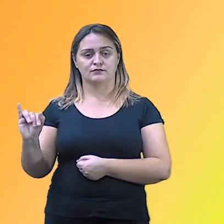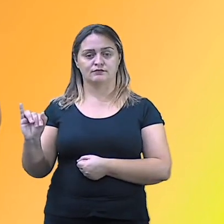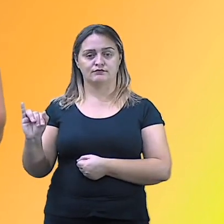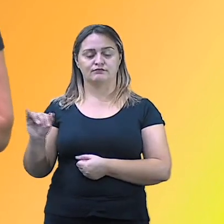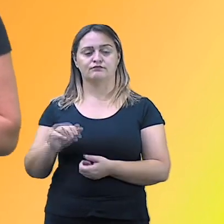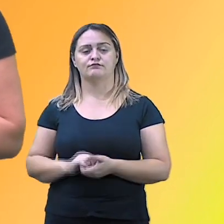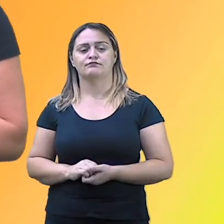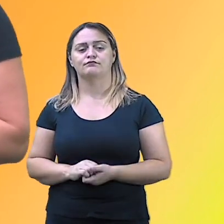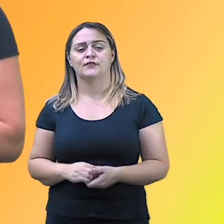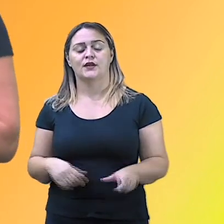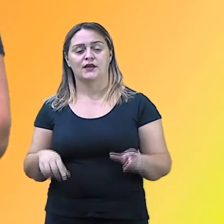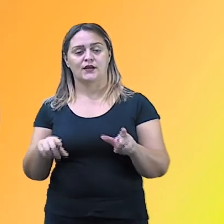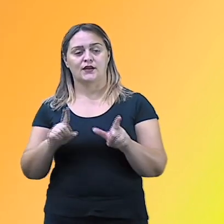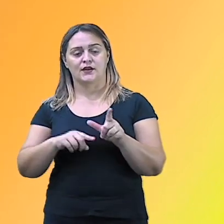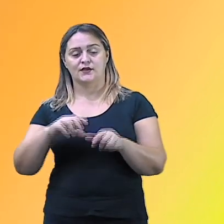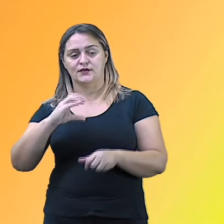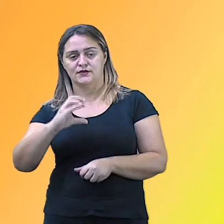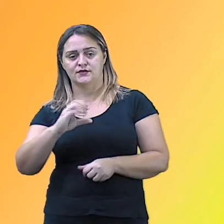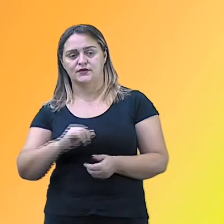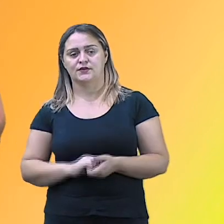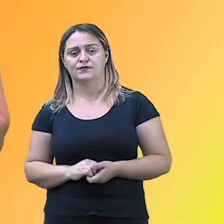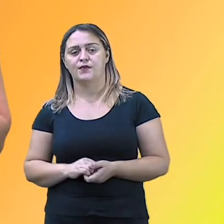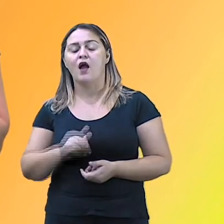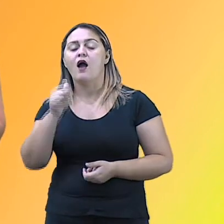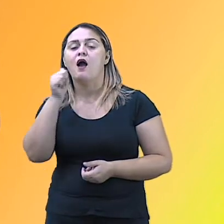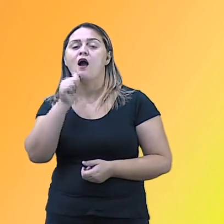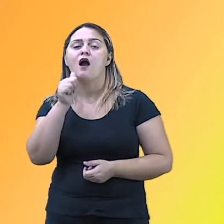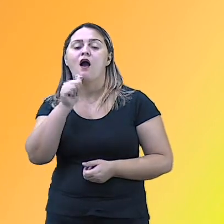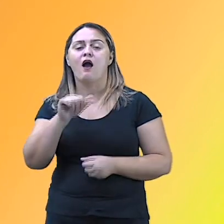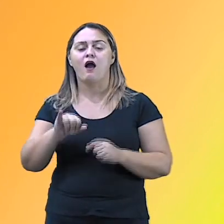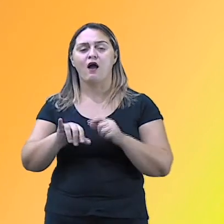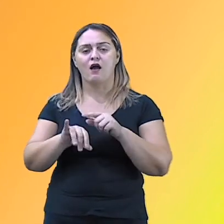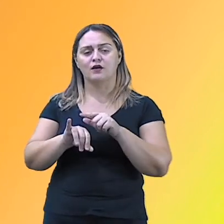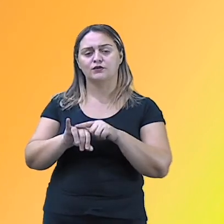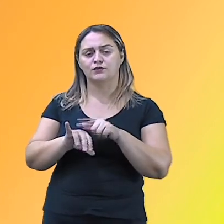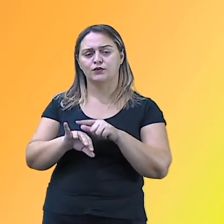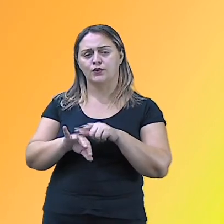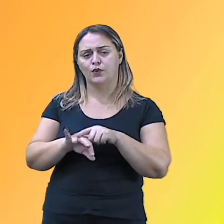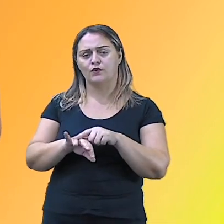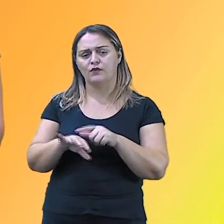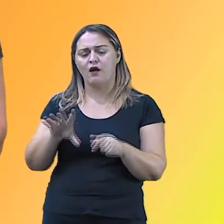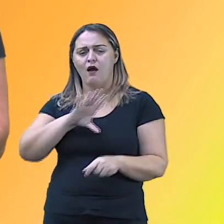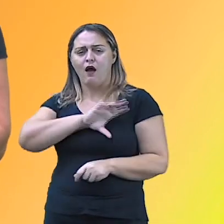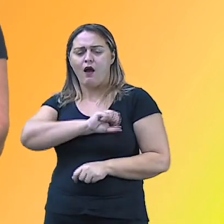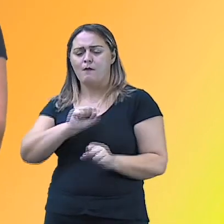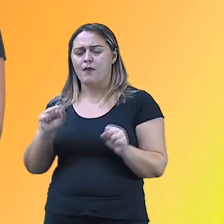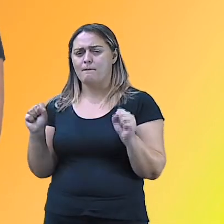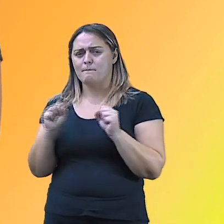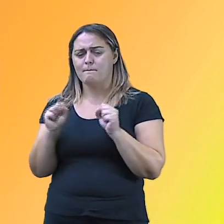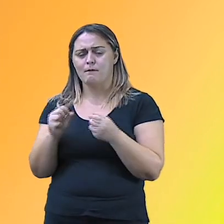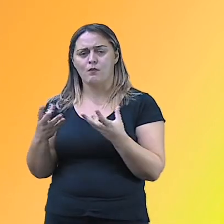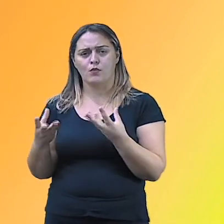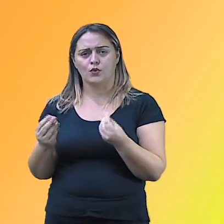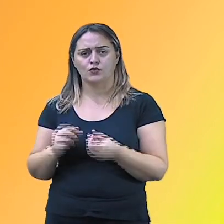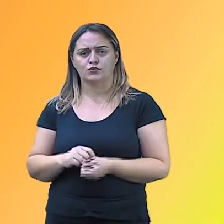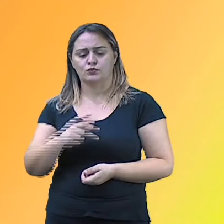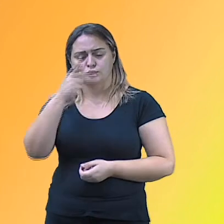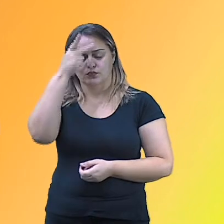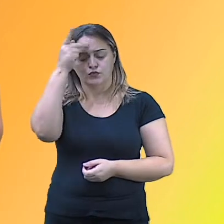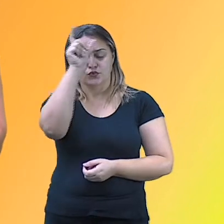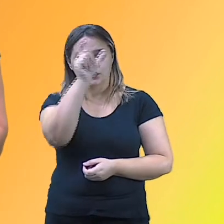Ótimo. Letra C. A noiva ama-o muito. Sujeito, a